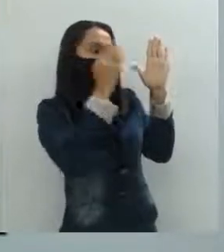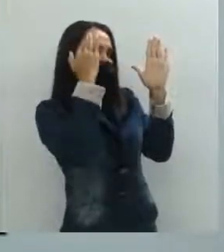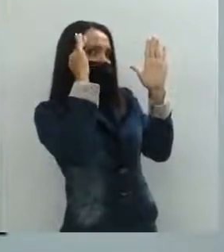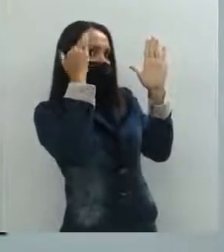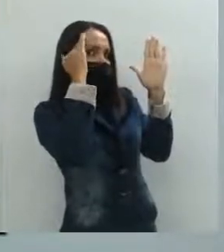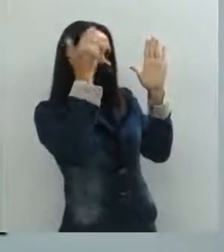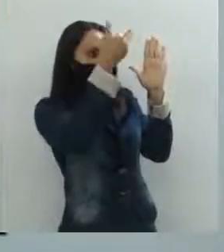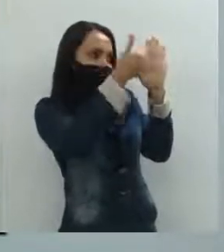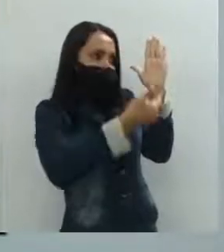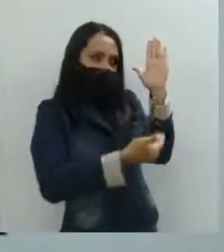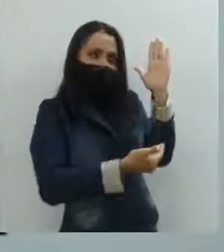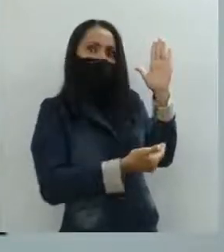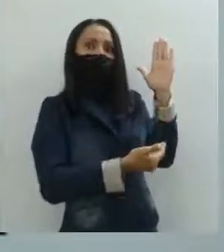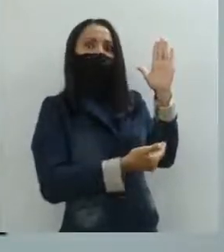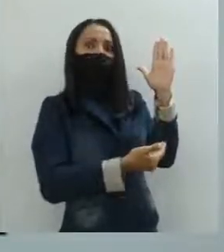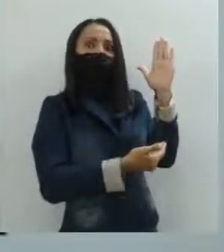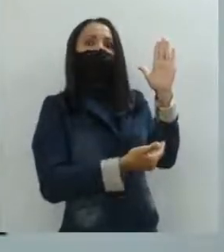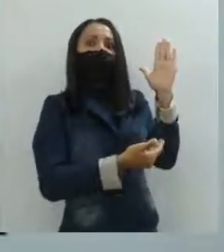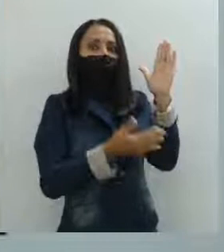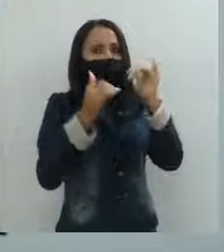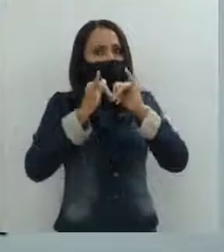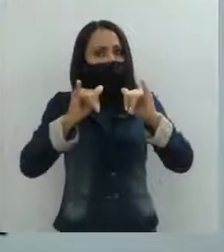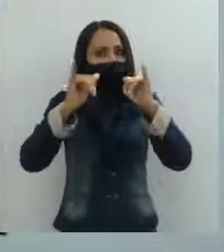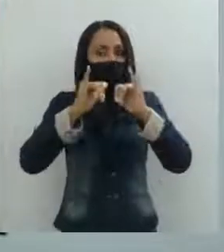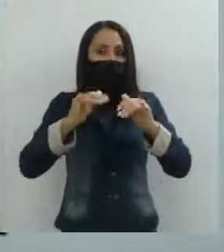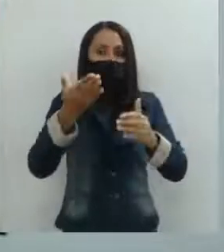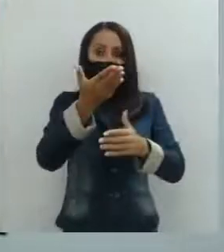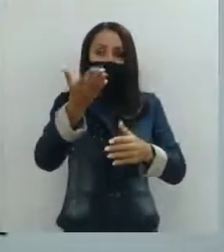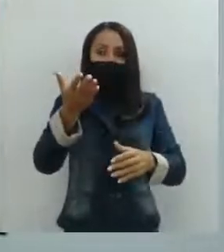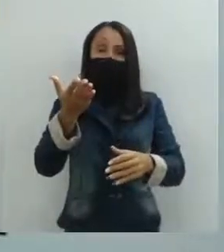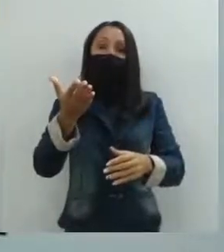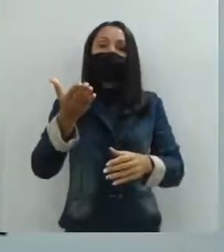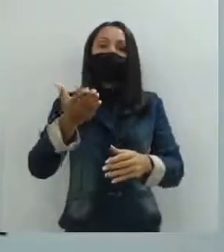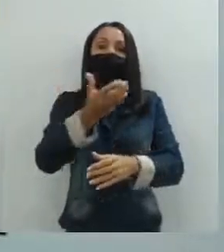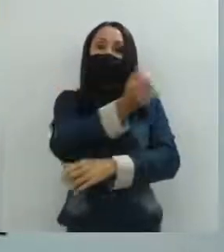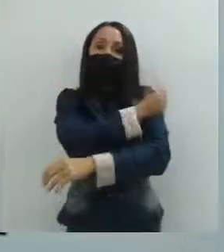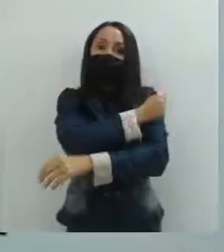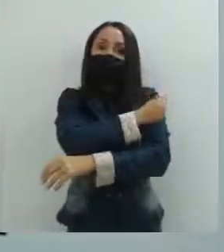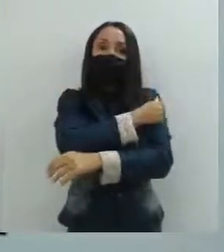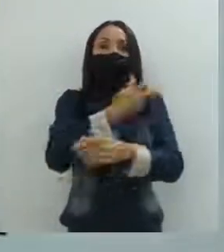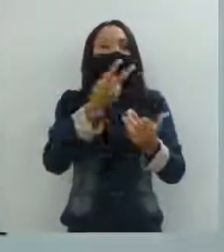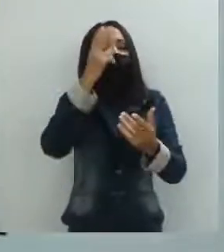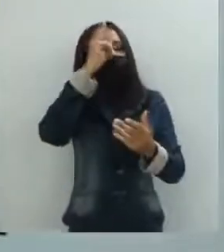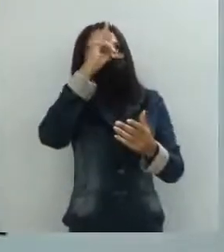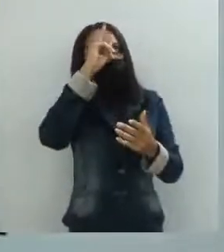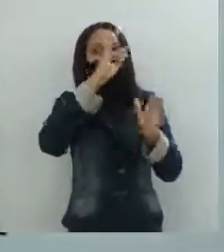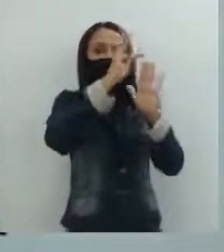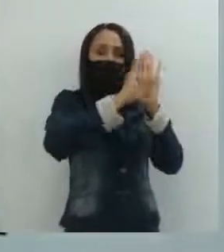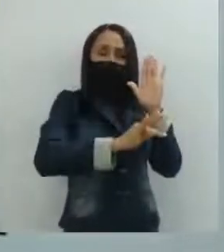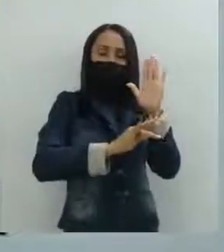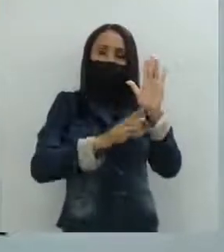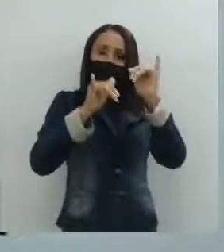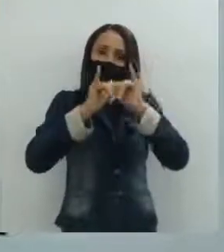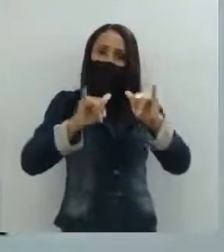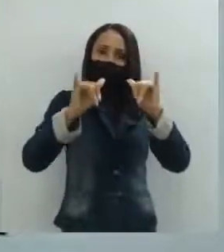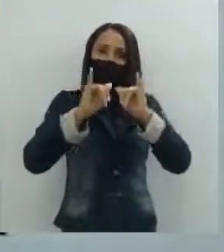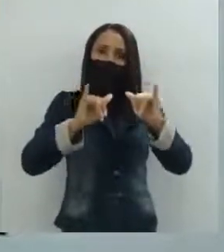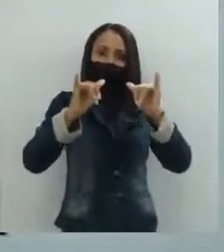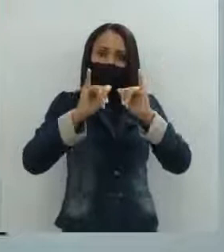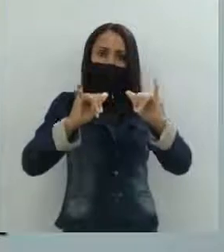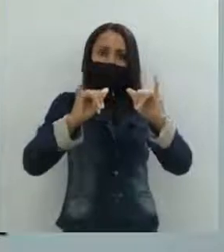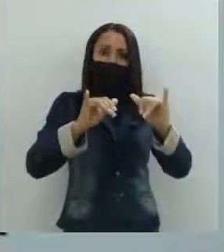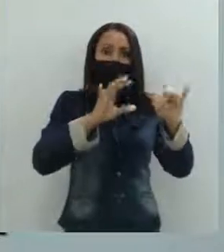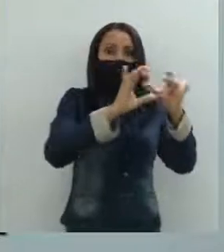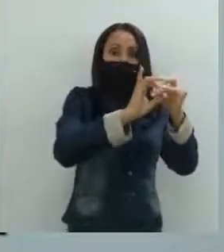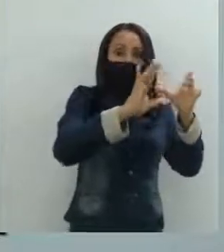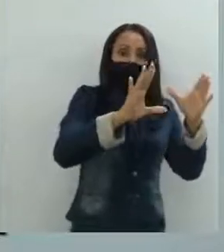as informações que você, estudante, está passando. E lembrar que no texto você tem as informações explícitas